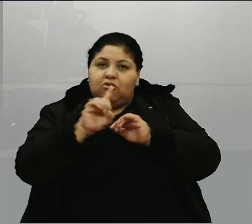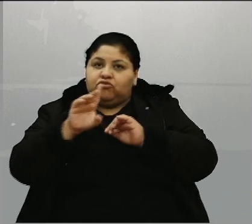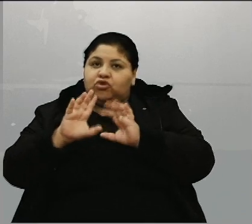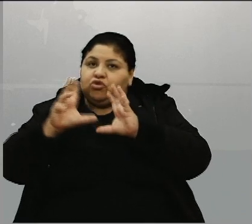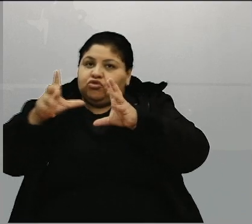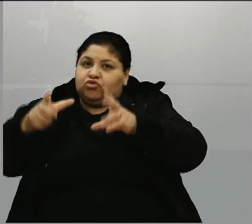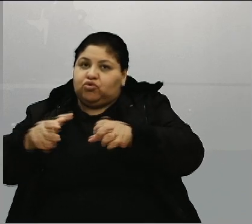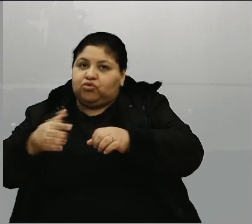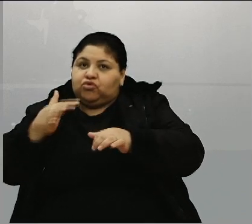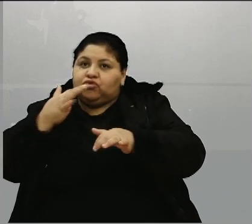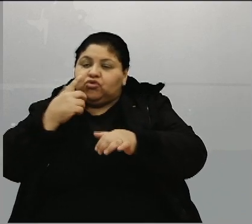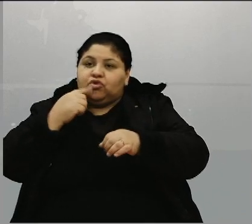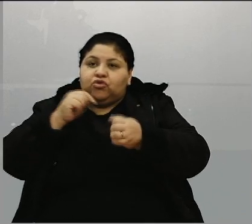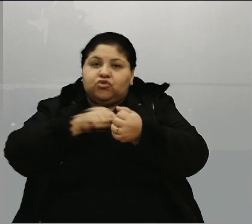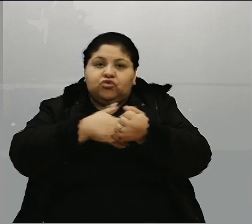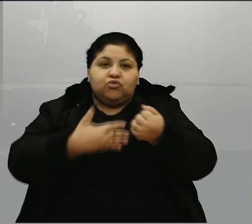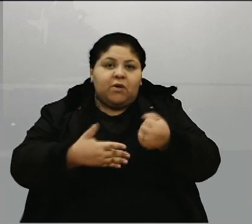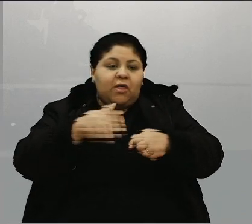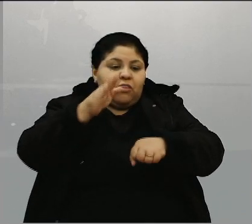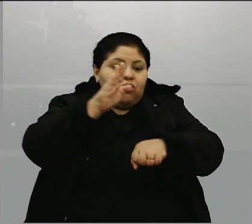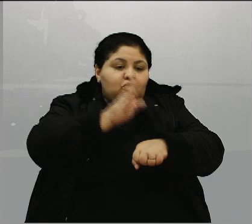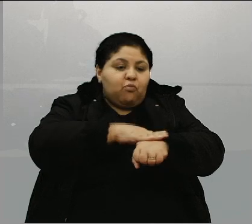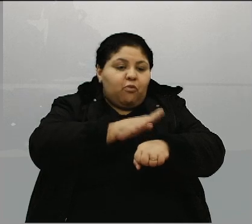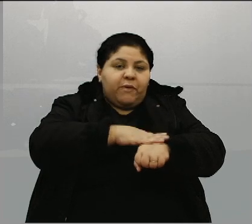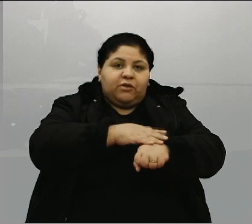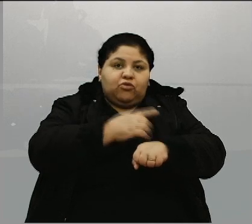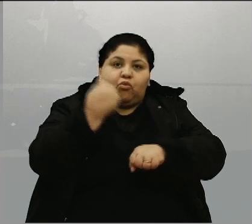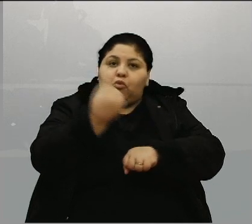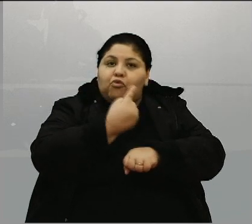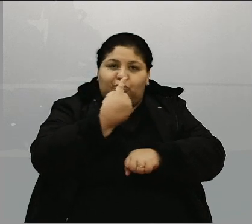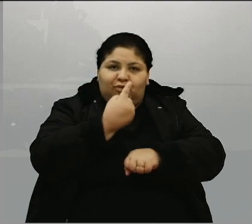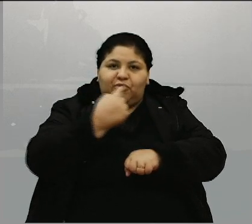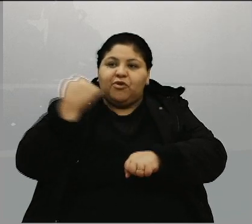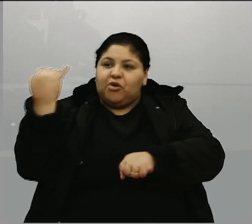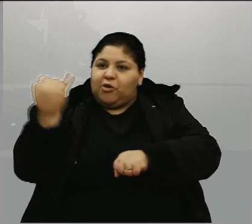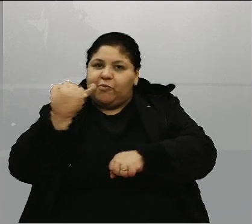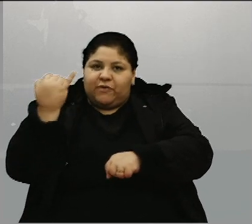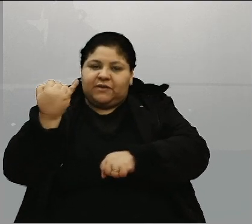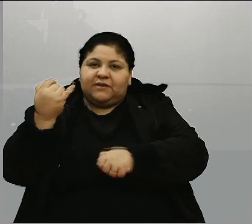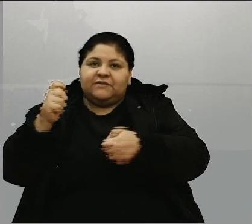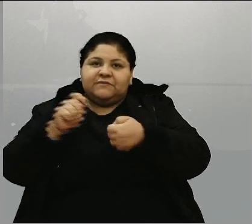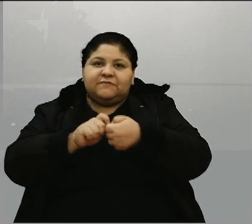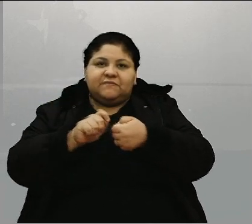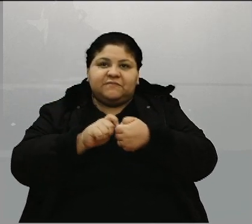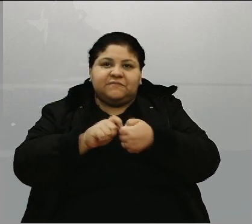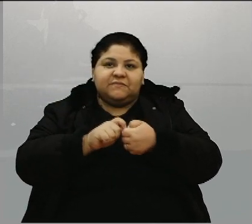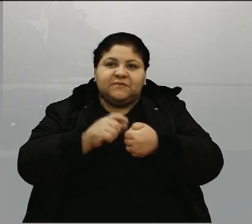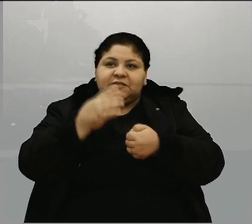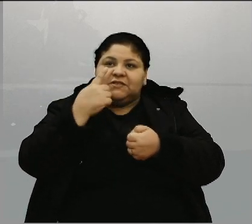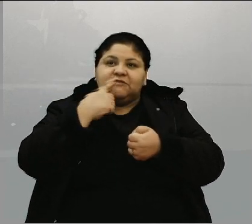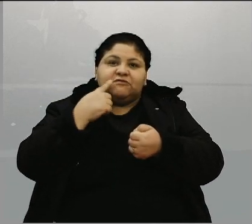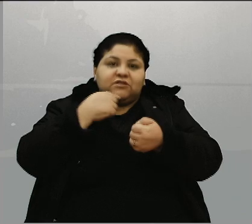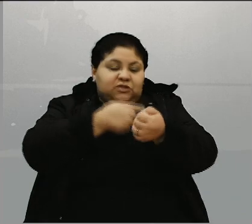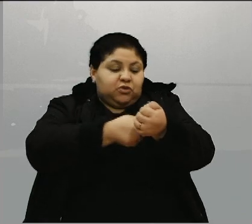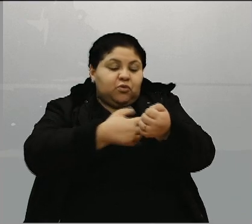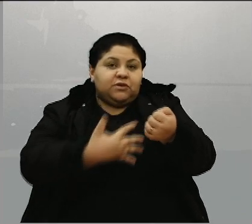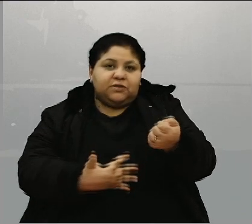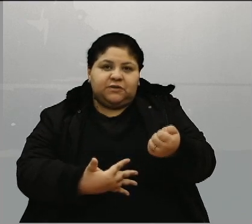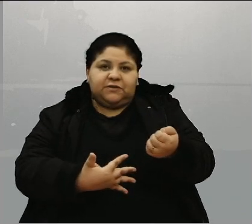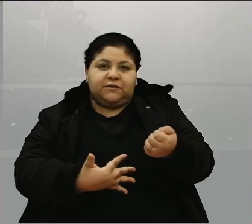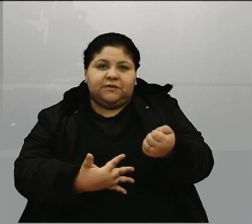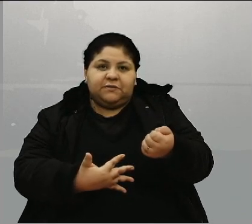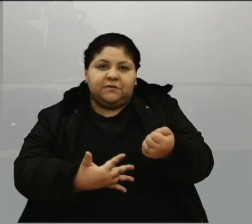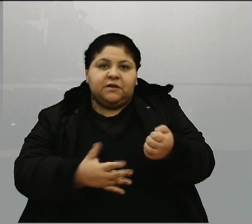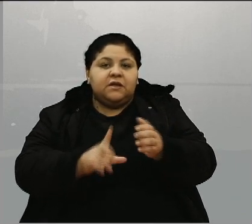irem doar num momento, num só momento. Então é importante que a gente faça essas doações, porque quando a gente vai